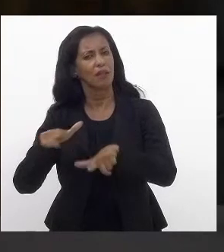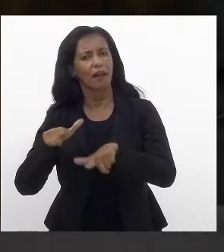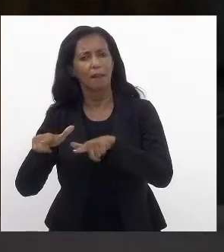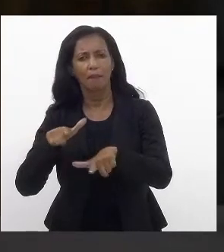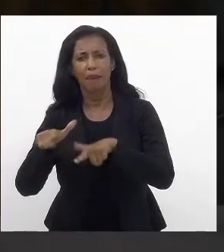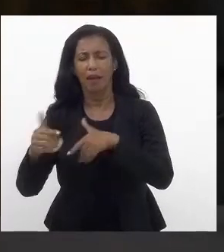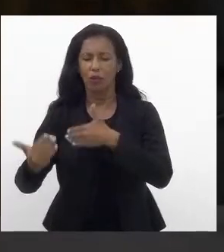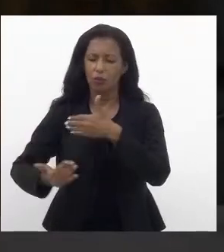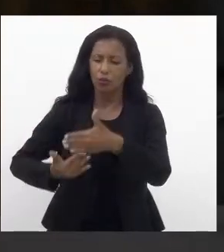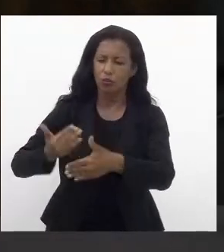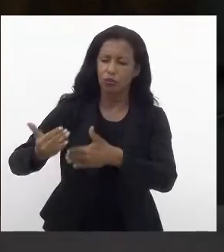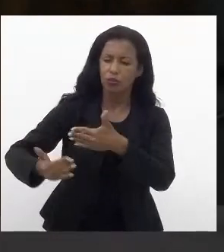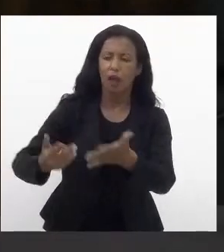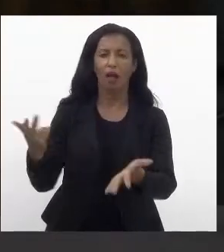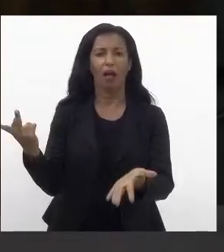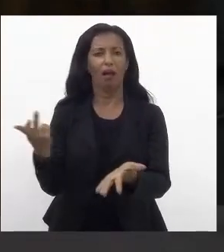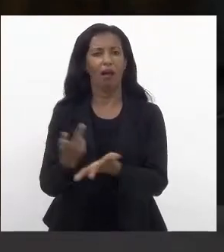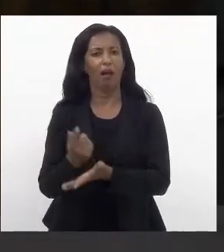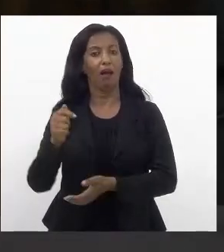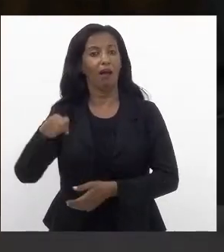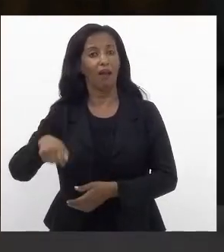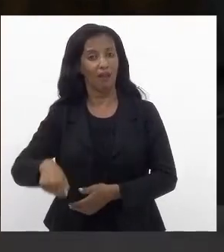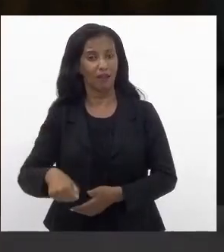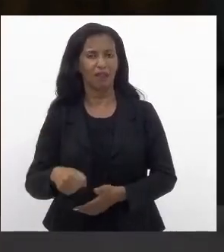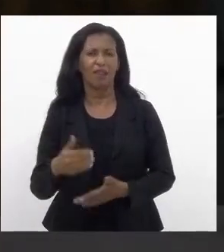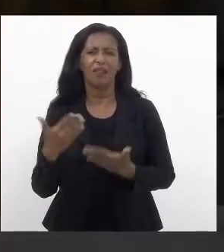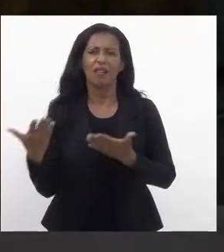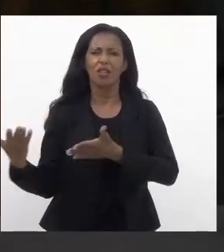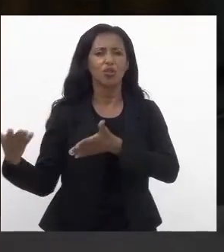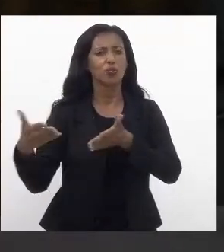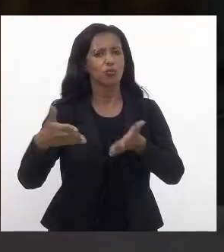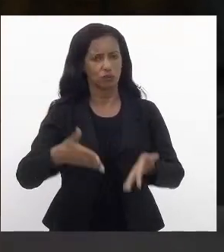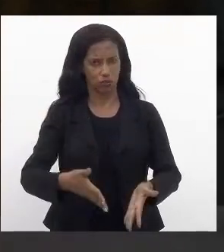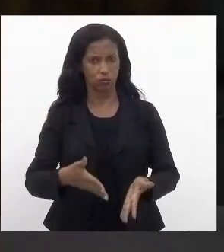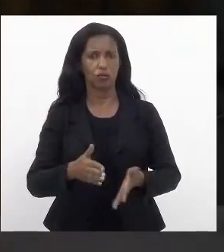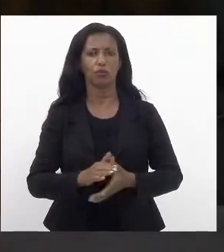sendo realizado aqui no Rio de Janeiro desde quando sua chegada.